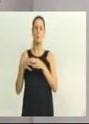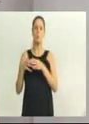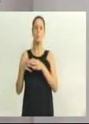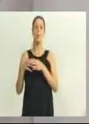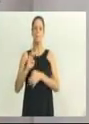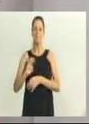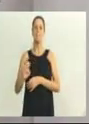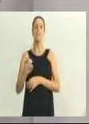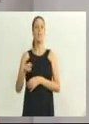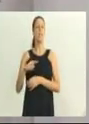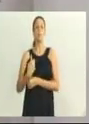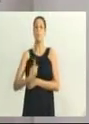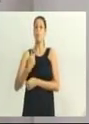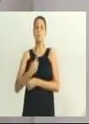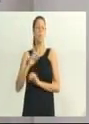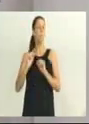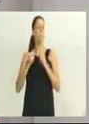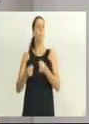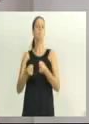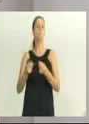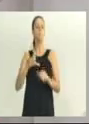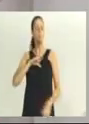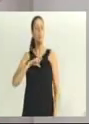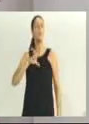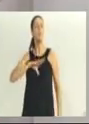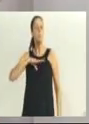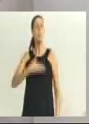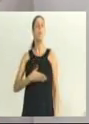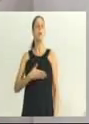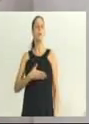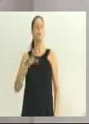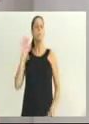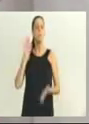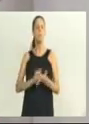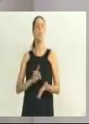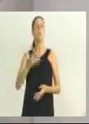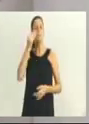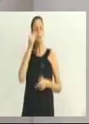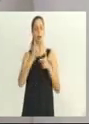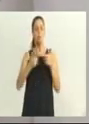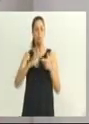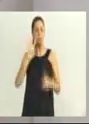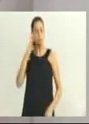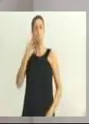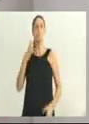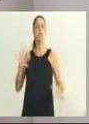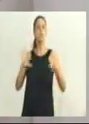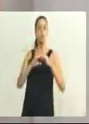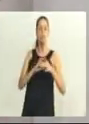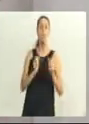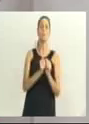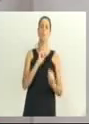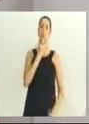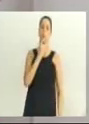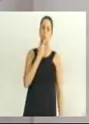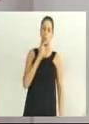aqui, né? Teve a coragem, a ousadia de enfrentar esse problema junto, vereador Jefferson, conosco, junto com o vereador Robinho, com o vereador